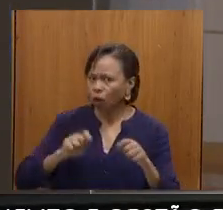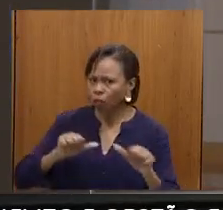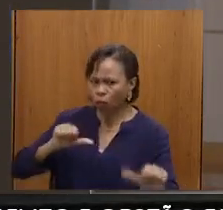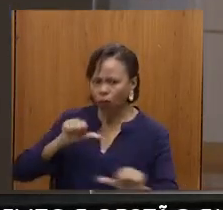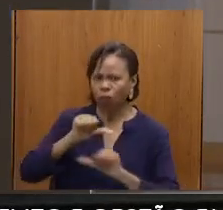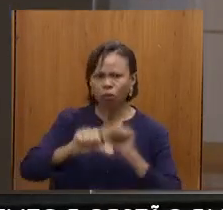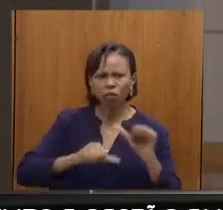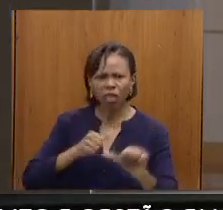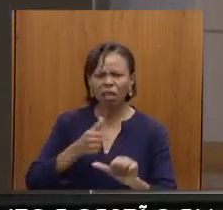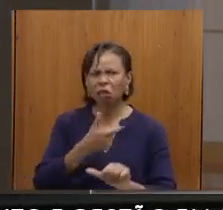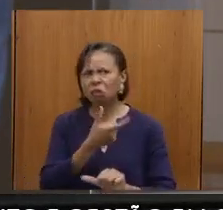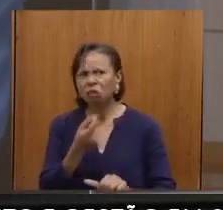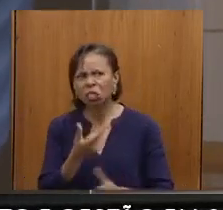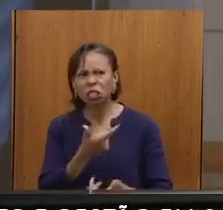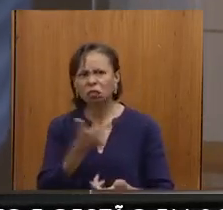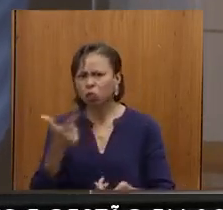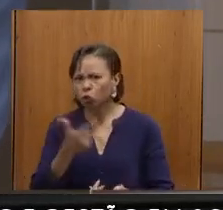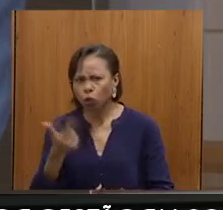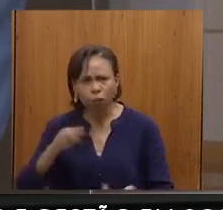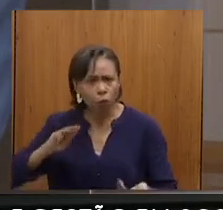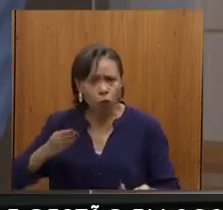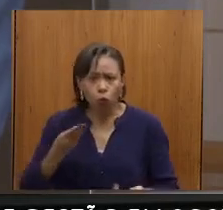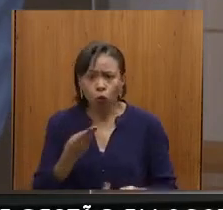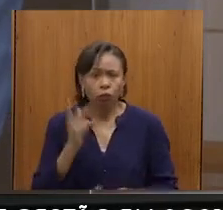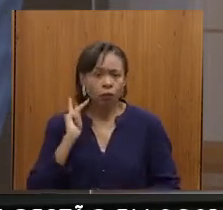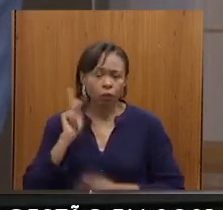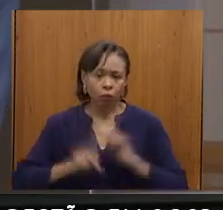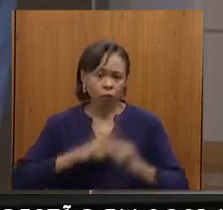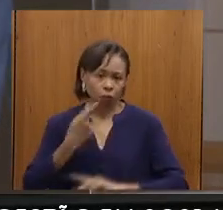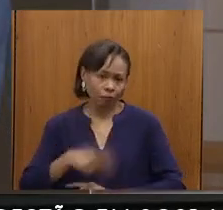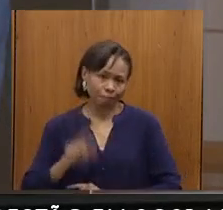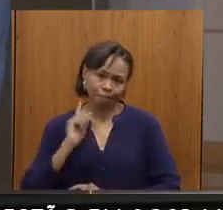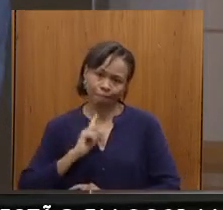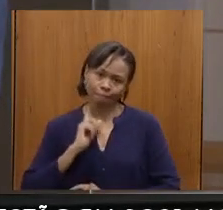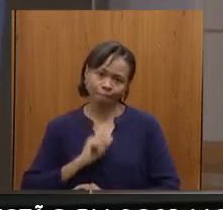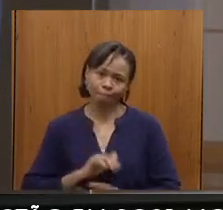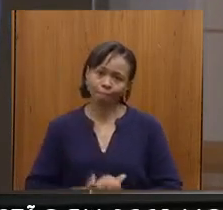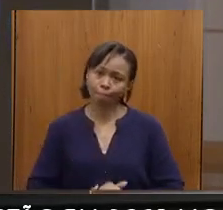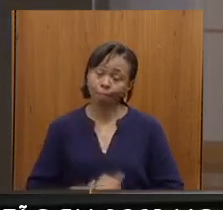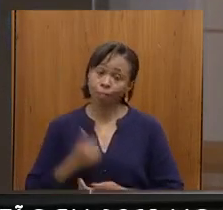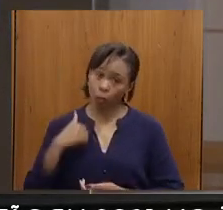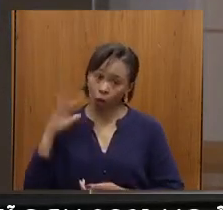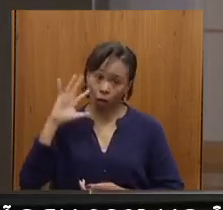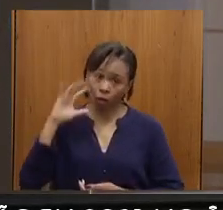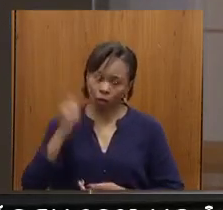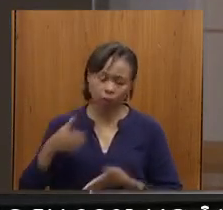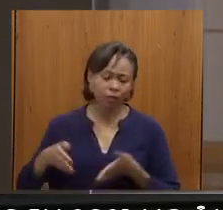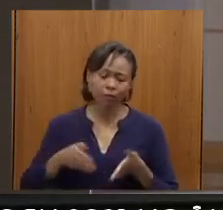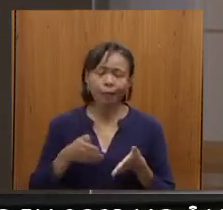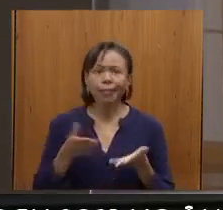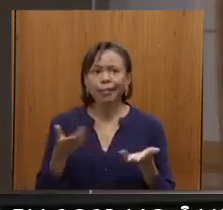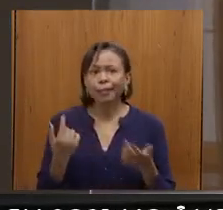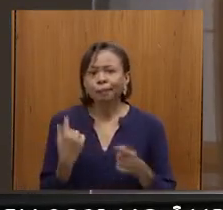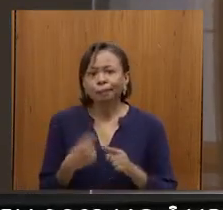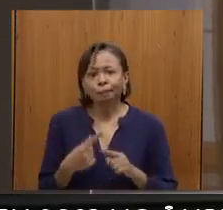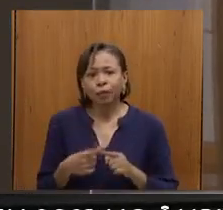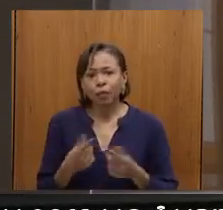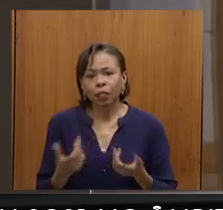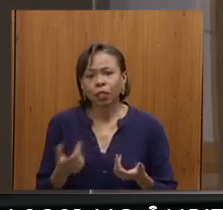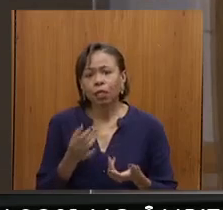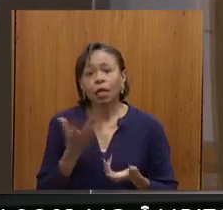22 milhões de pessoas no nosso estado. Então, acho que esse caminho, porque, sinceramente,